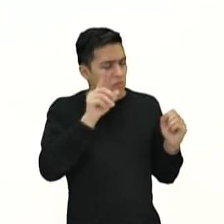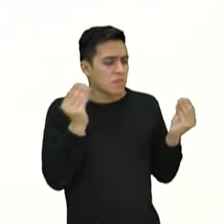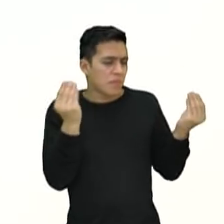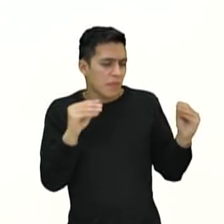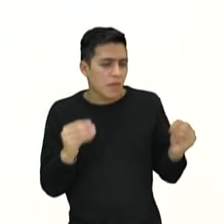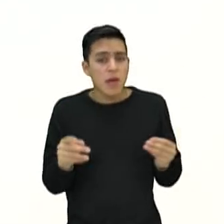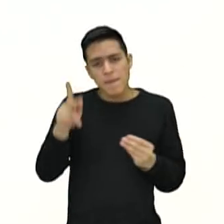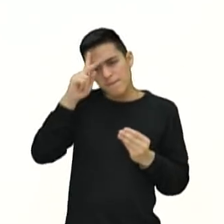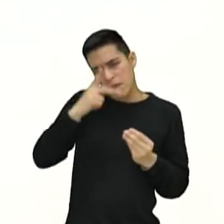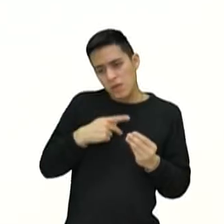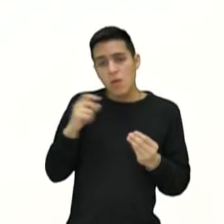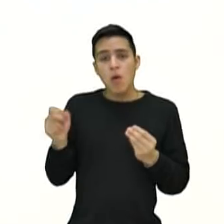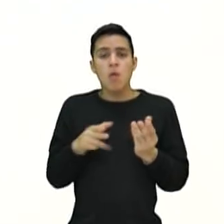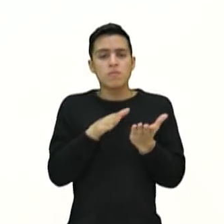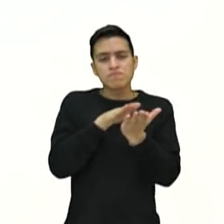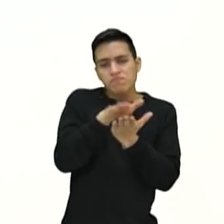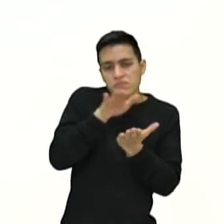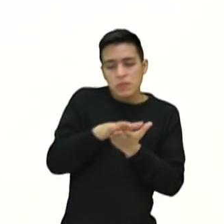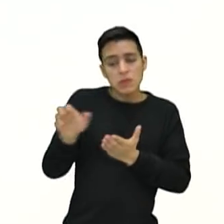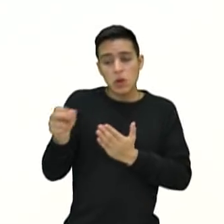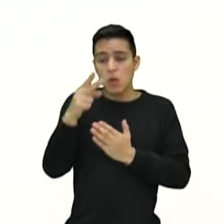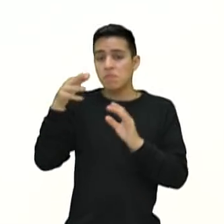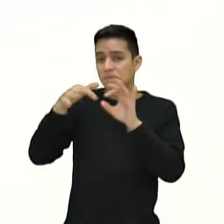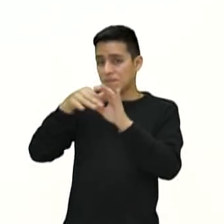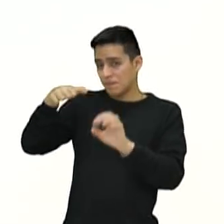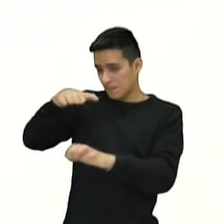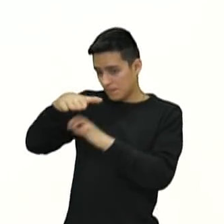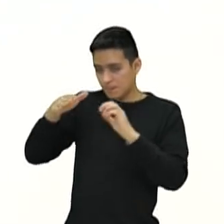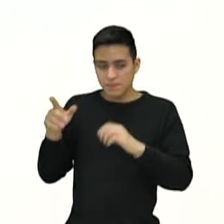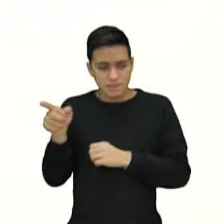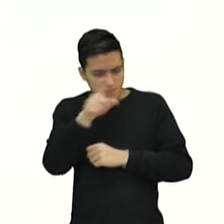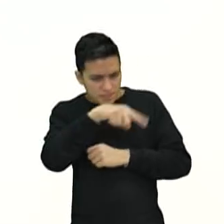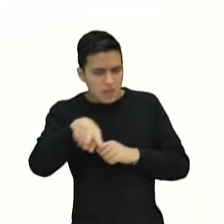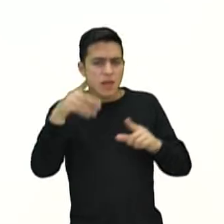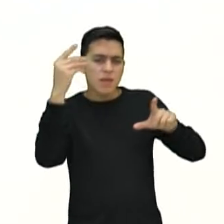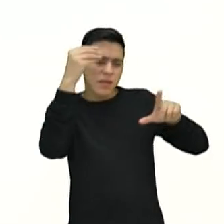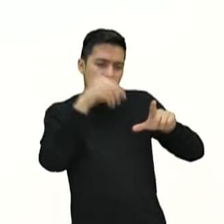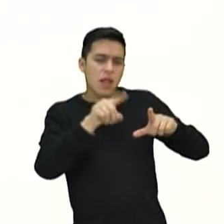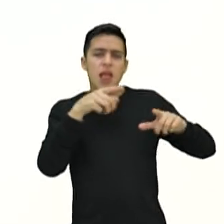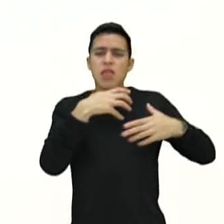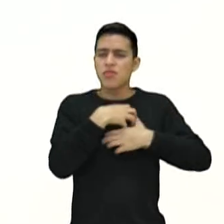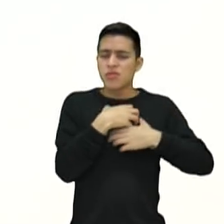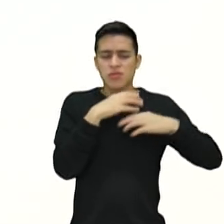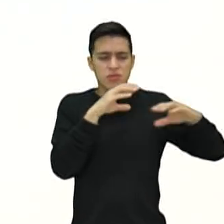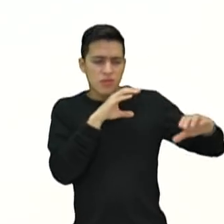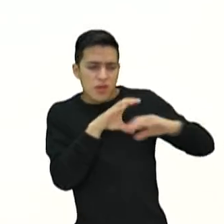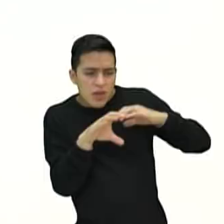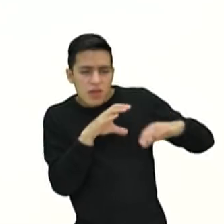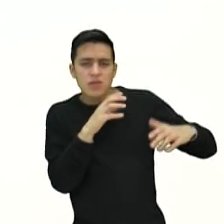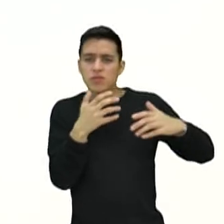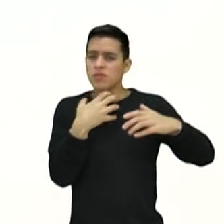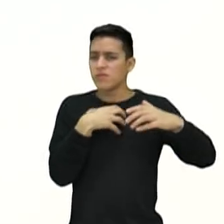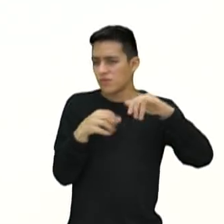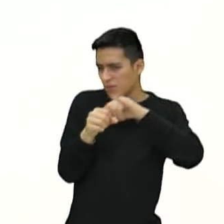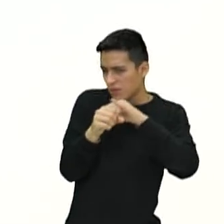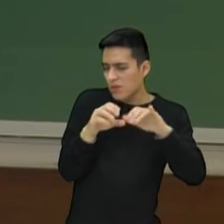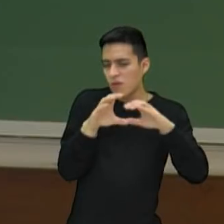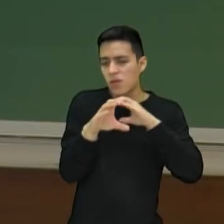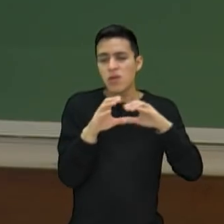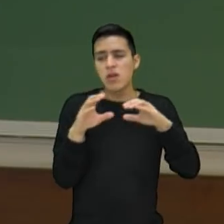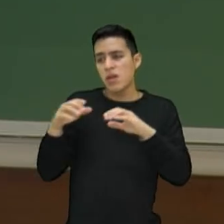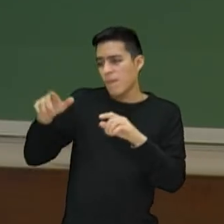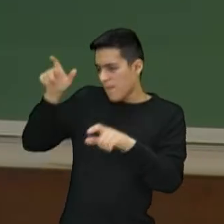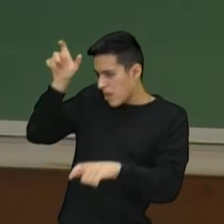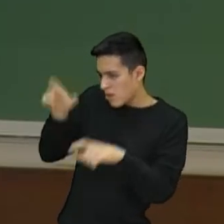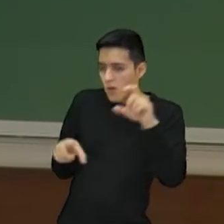pessoais, periódicos ou empresariais. Dessa forma, são ferramentas de comunicação de pessoas e de